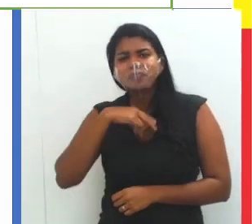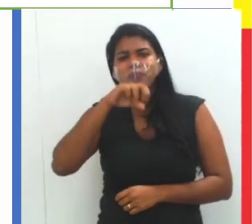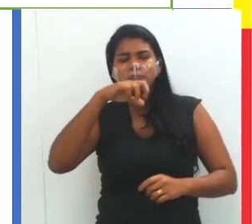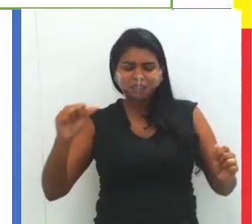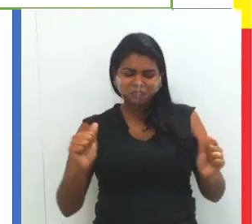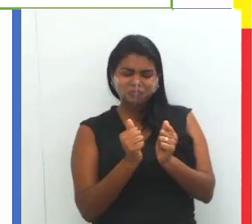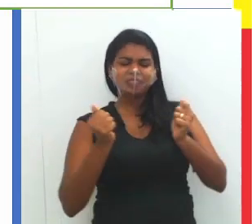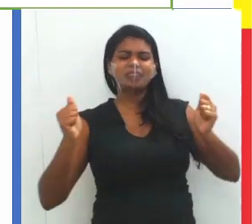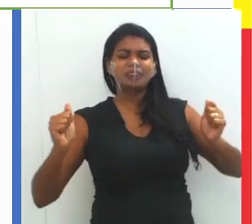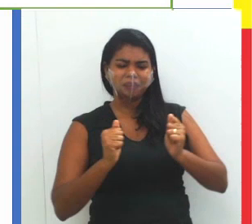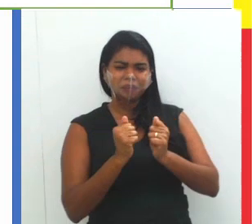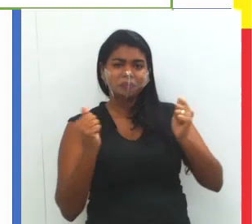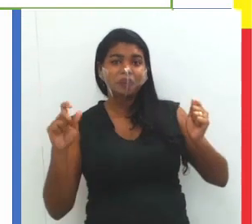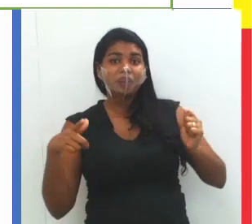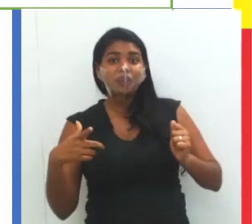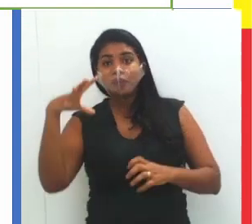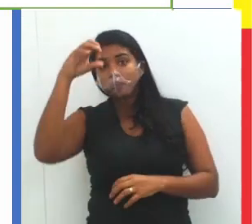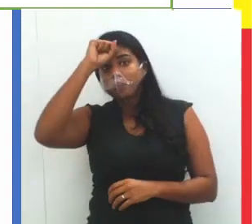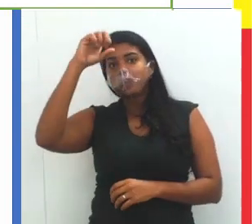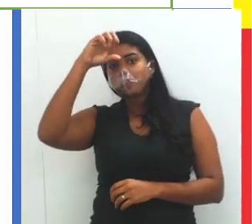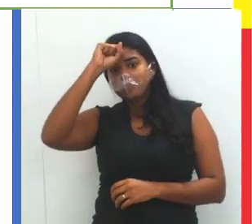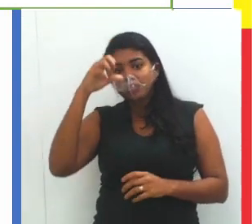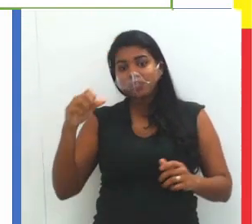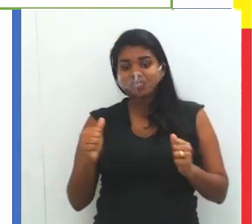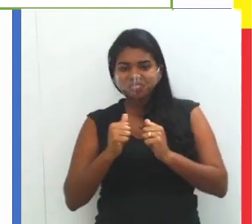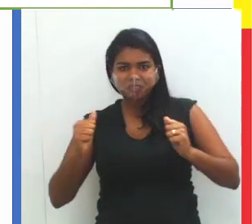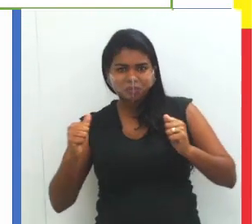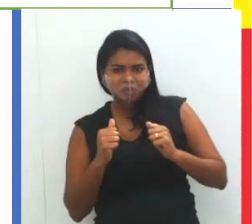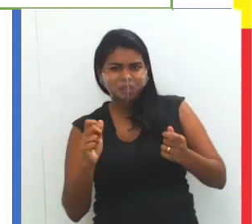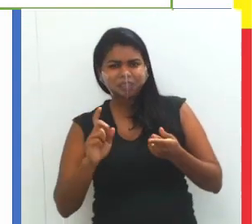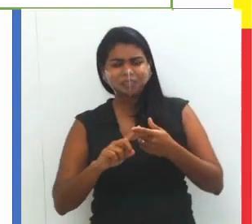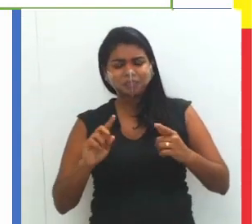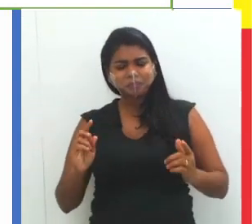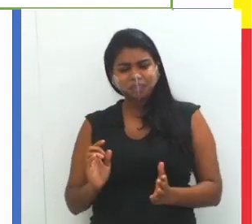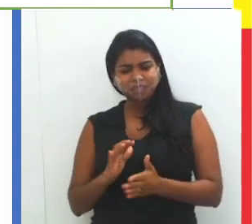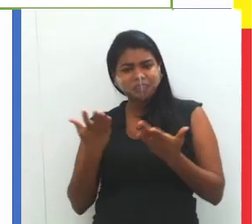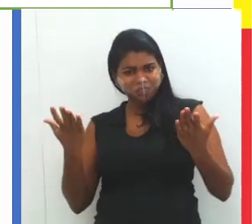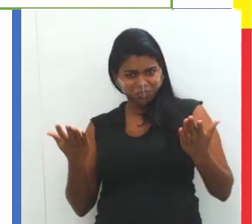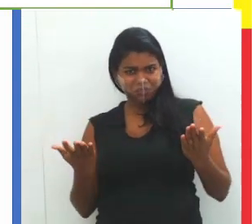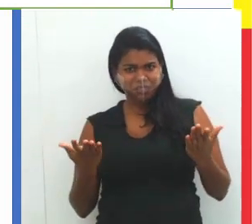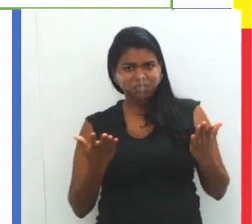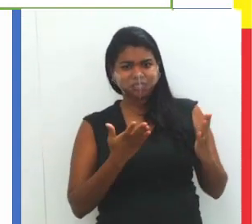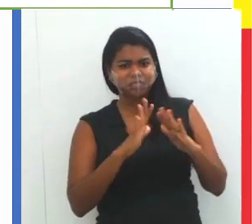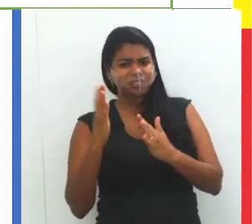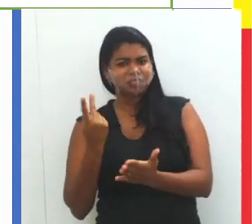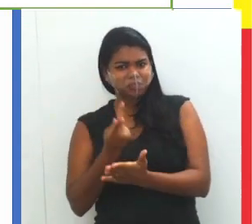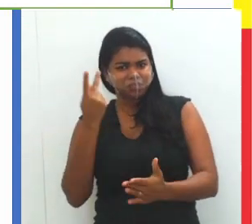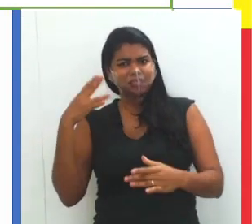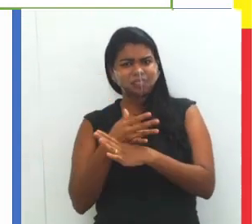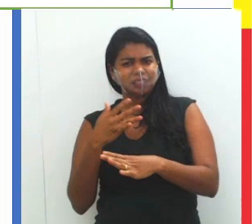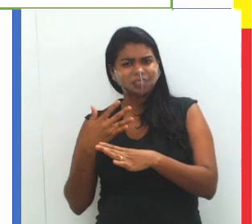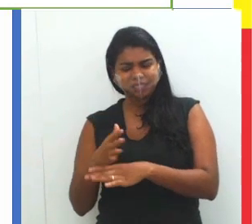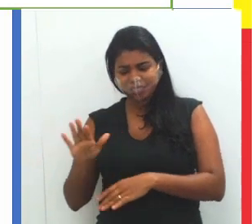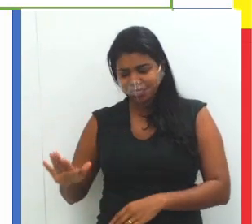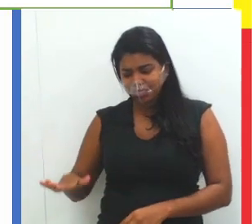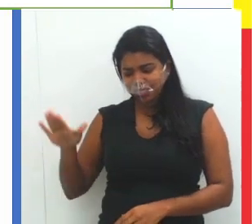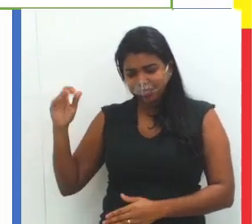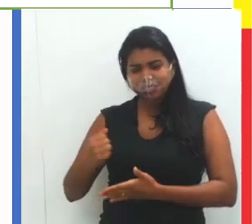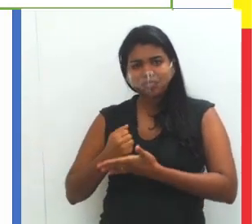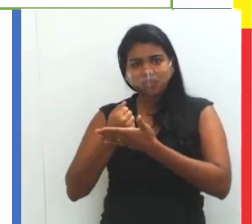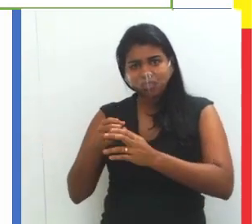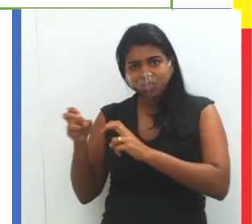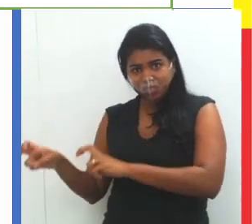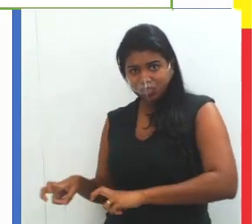tocar sua sanfona. Logo aprendeu a tocar e animar as festinhas da região. Cresceu ajudando o pai